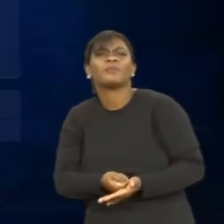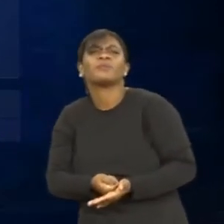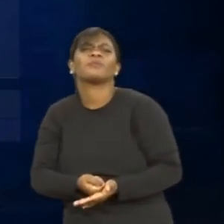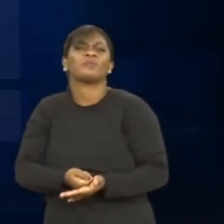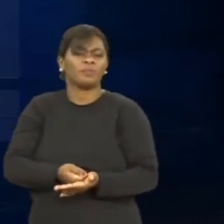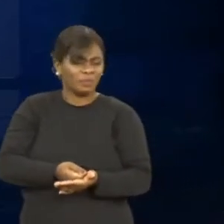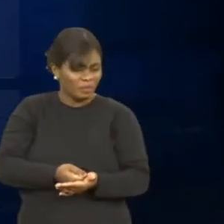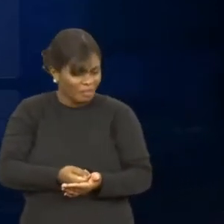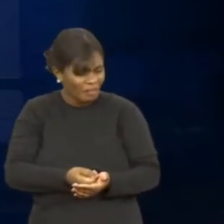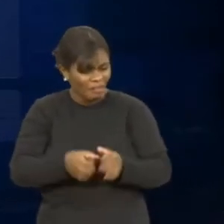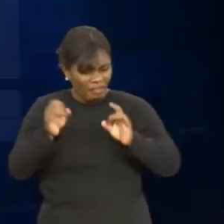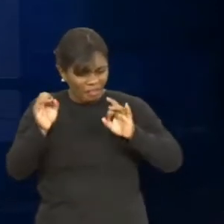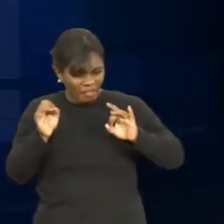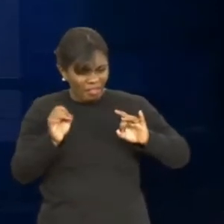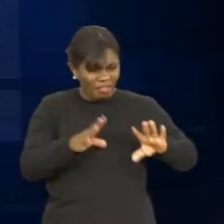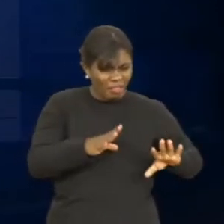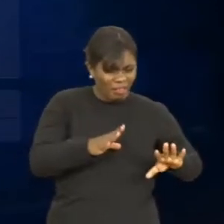eu abro mão